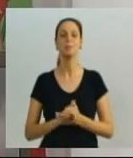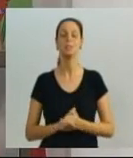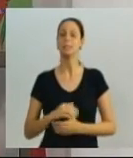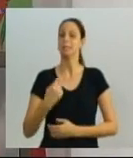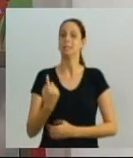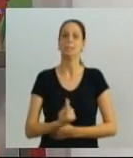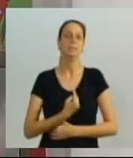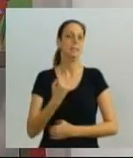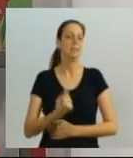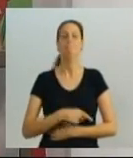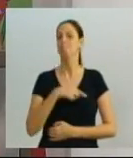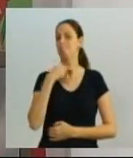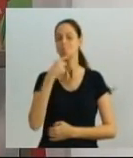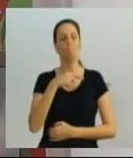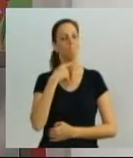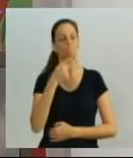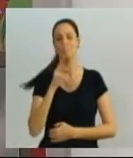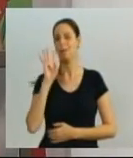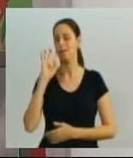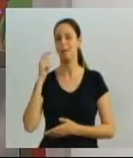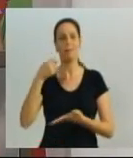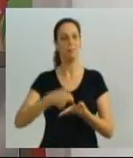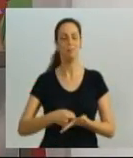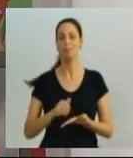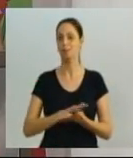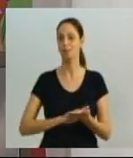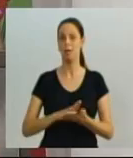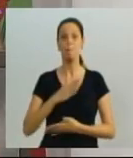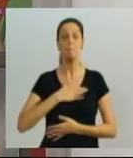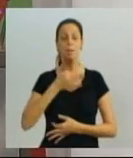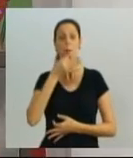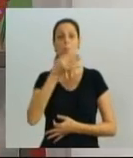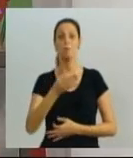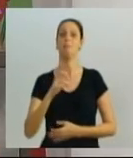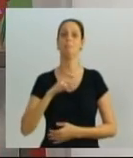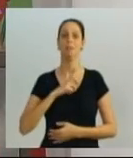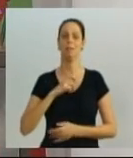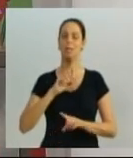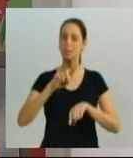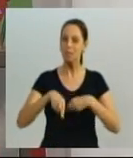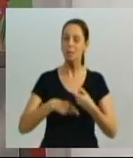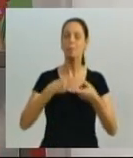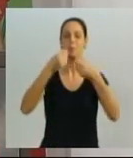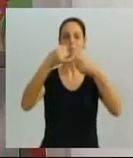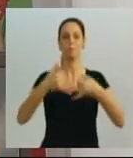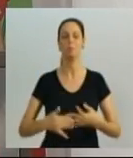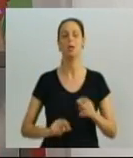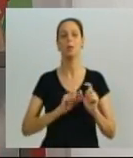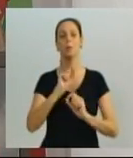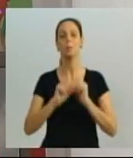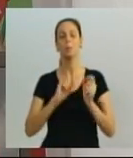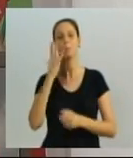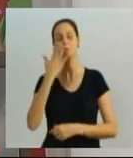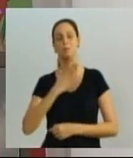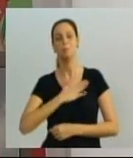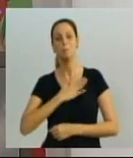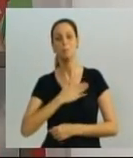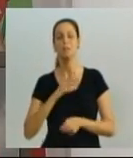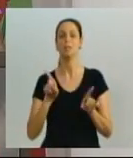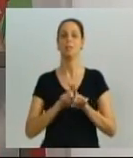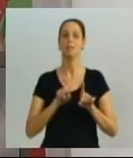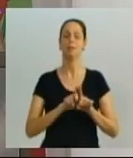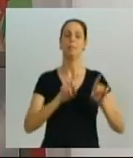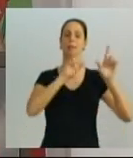Sozinho não se decide, a minha opinião eu tenho. Vou relatar depois na sequência o fato que aconteceu comigo devido às